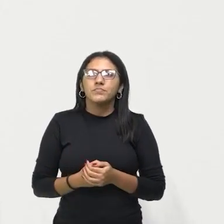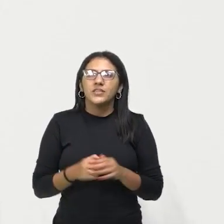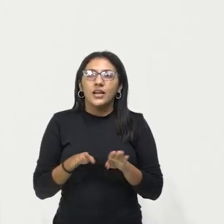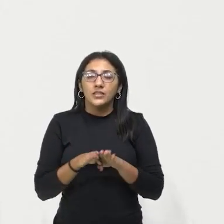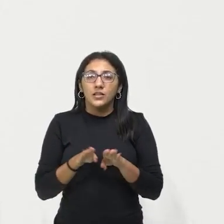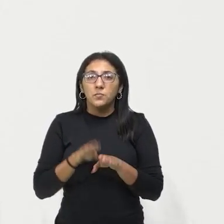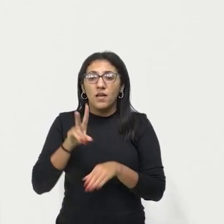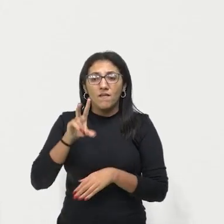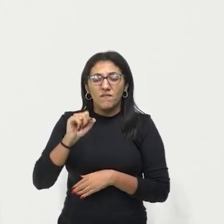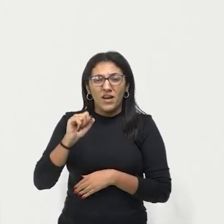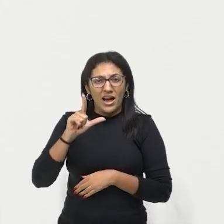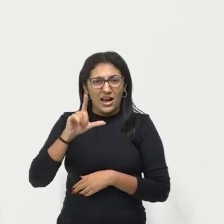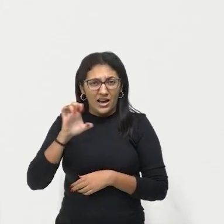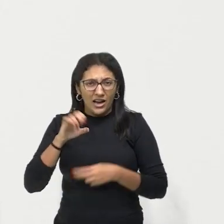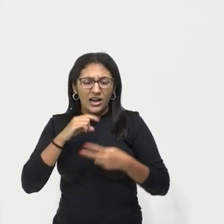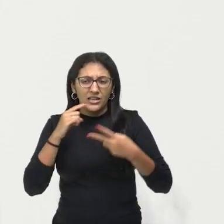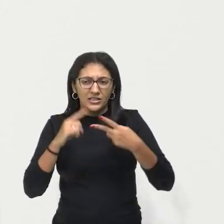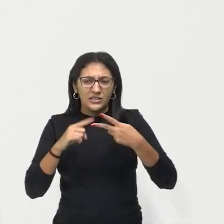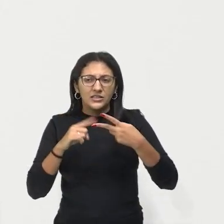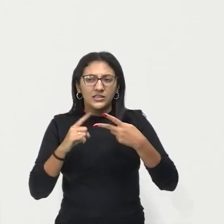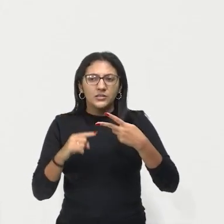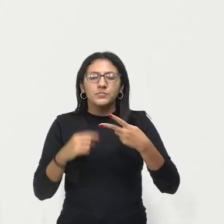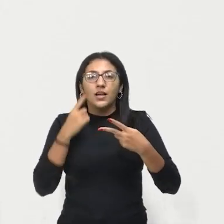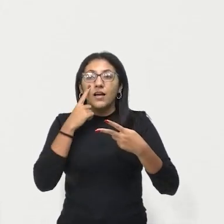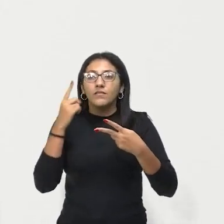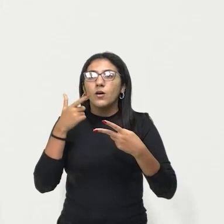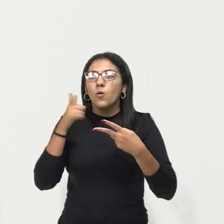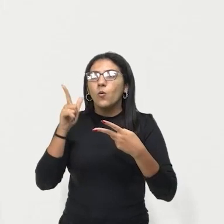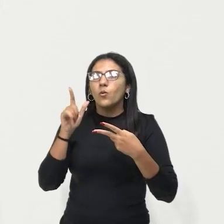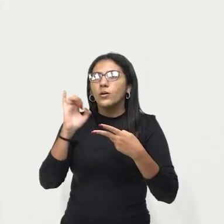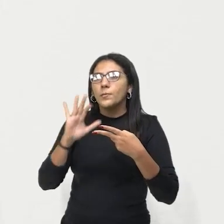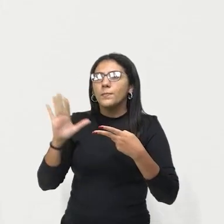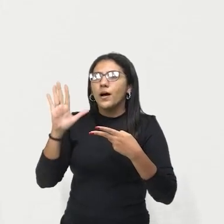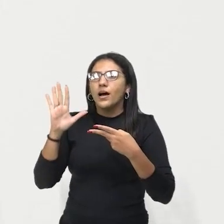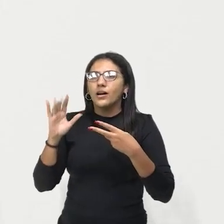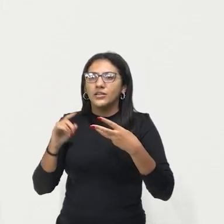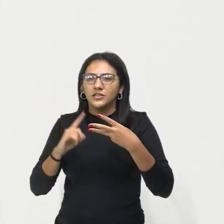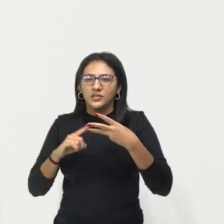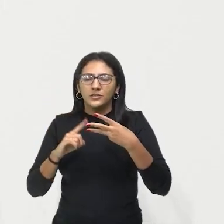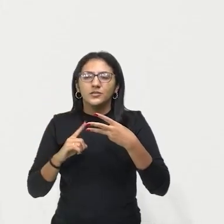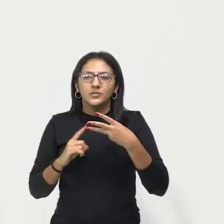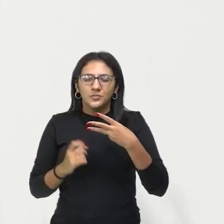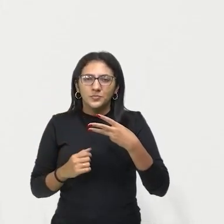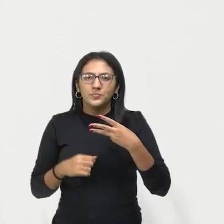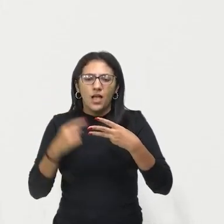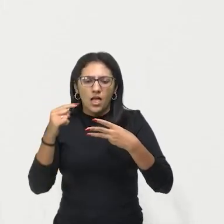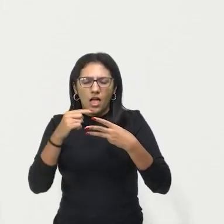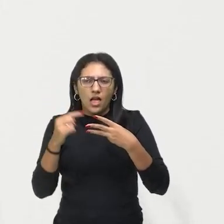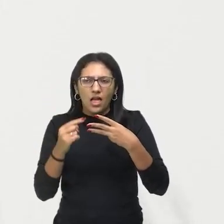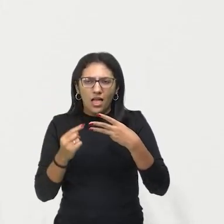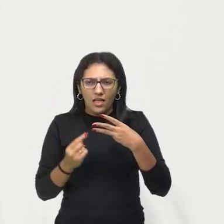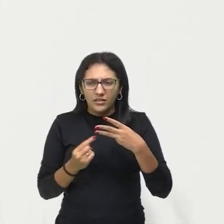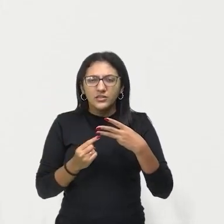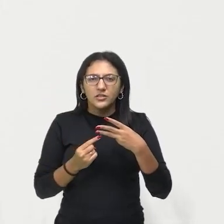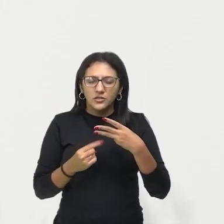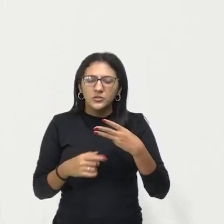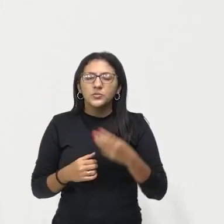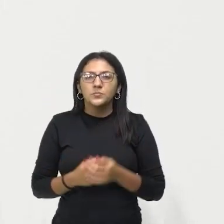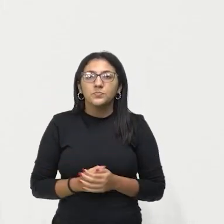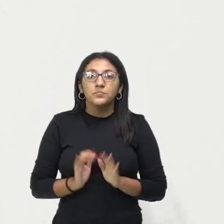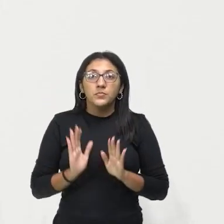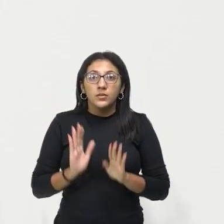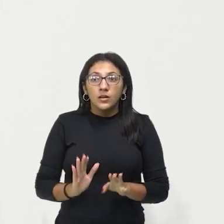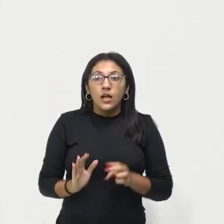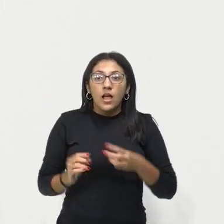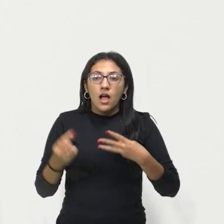Vale do Rio Doce, essa do meio, e a Fábrica Nacional de Motores. Vale ressaltar que tanto a